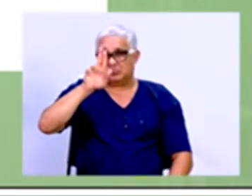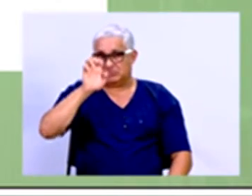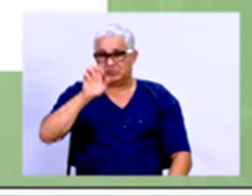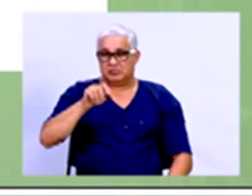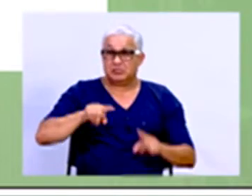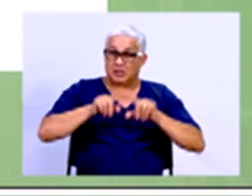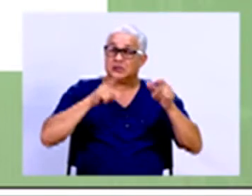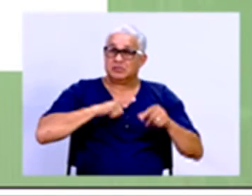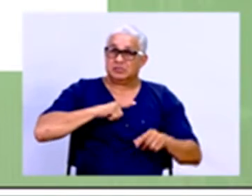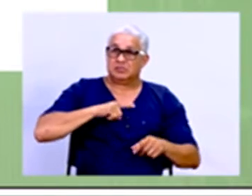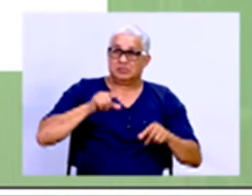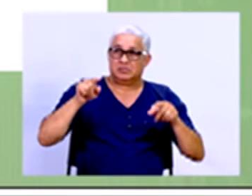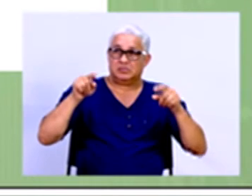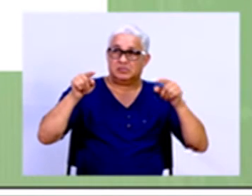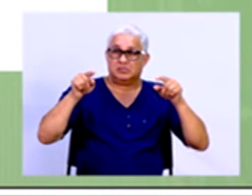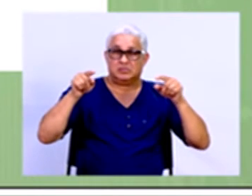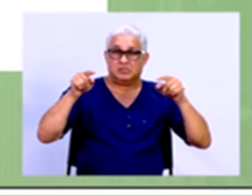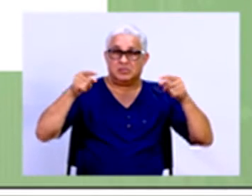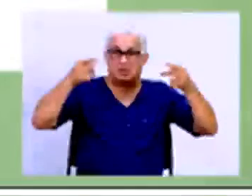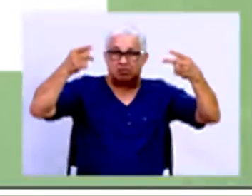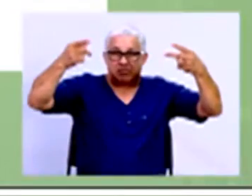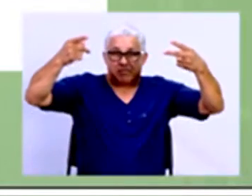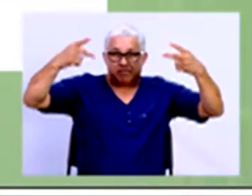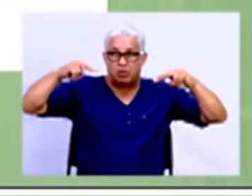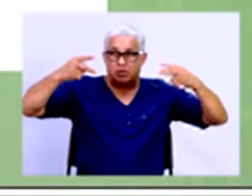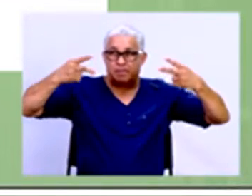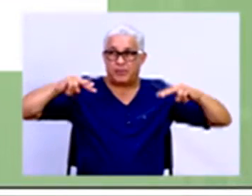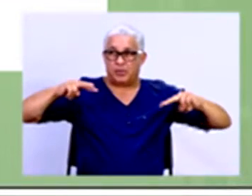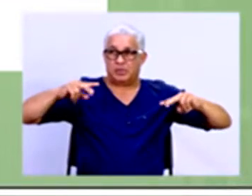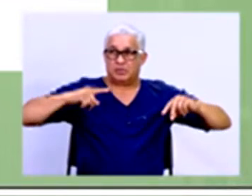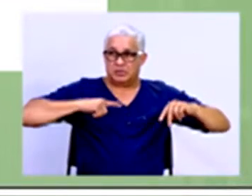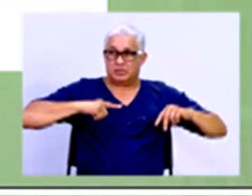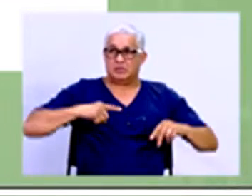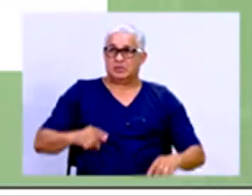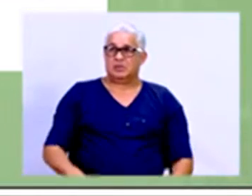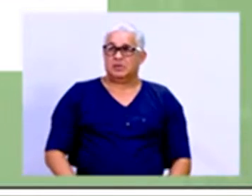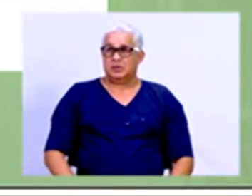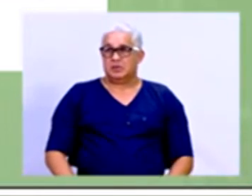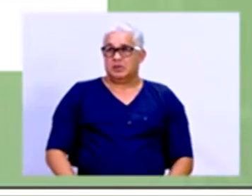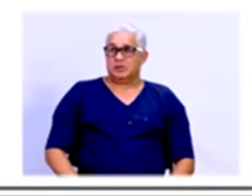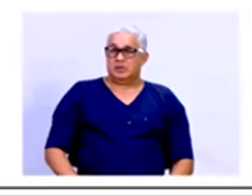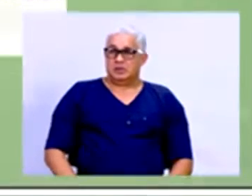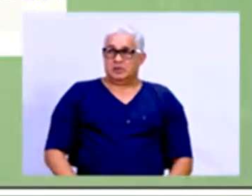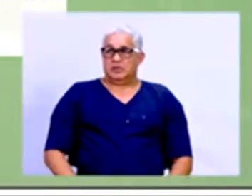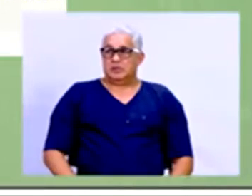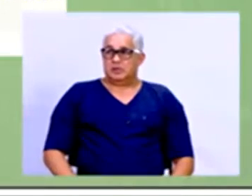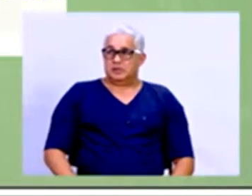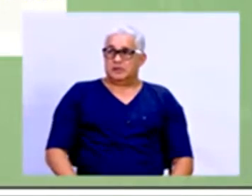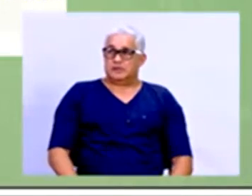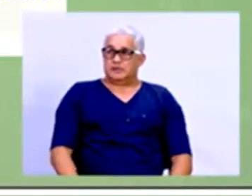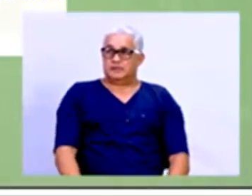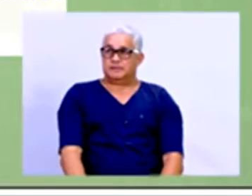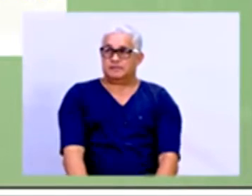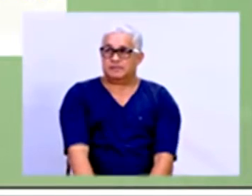entre a abertura e o fechamento do text área, ele trata essas informações.